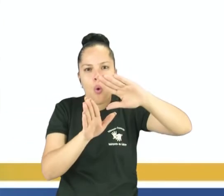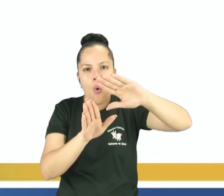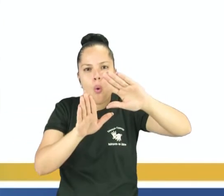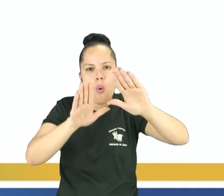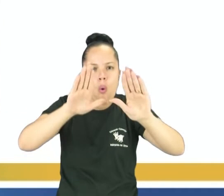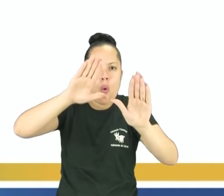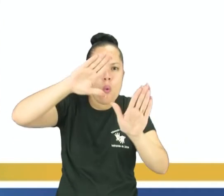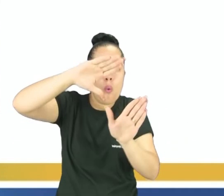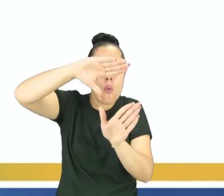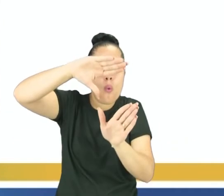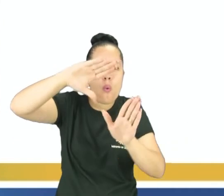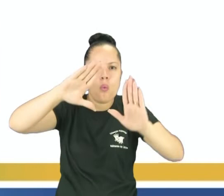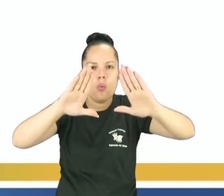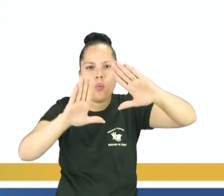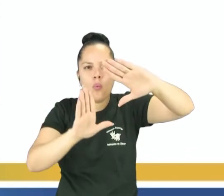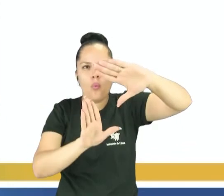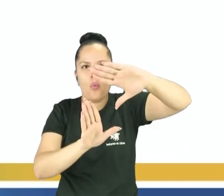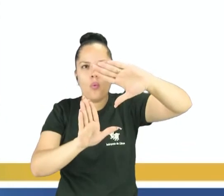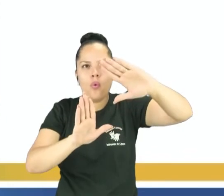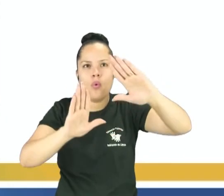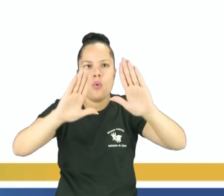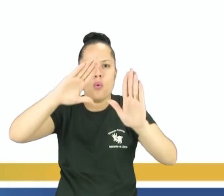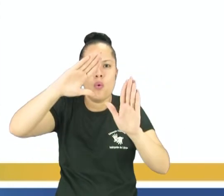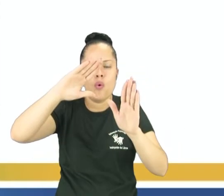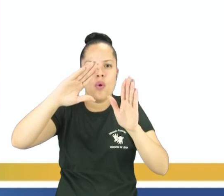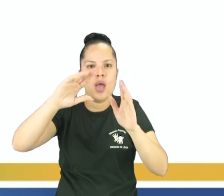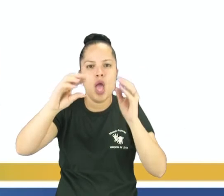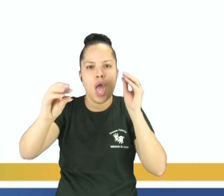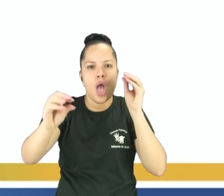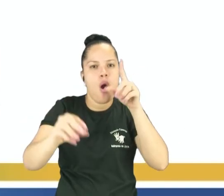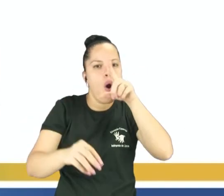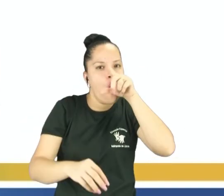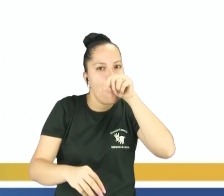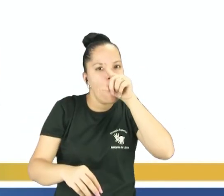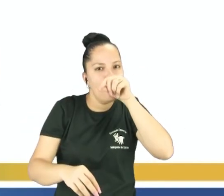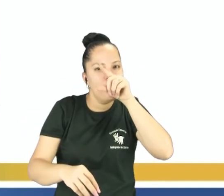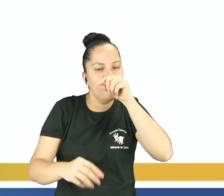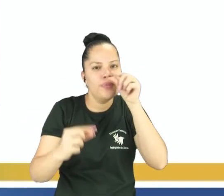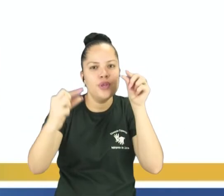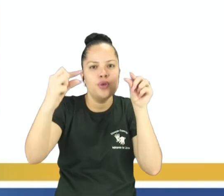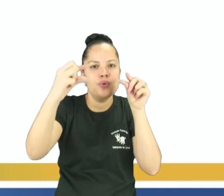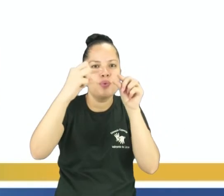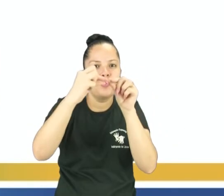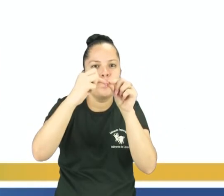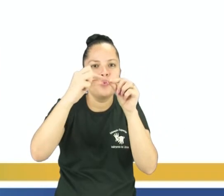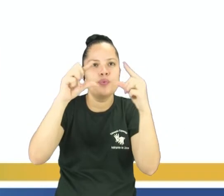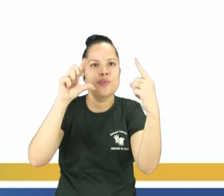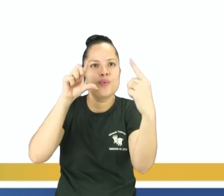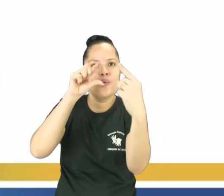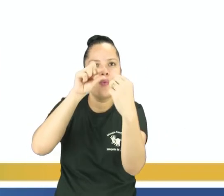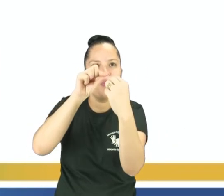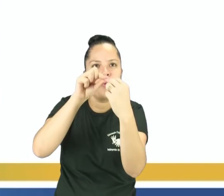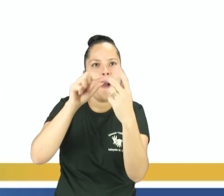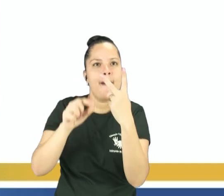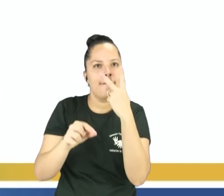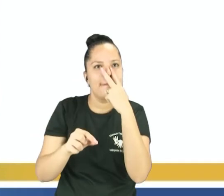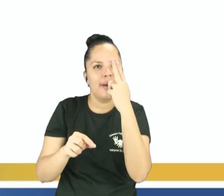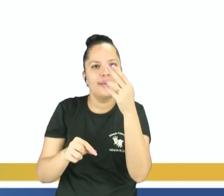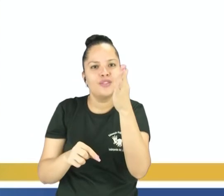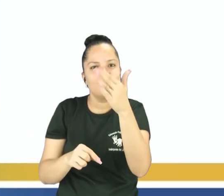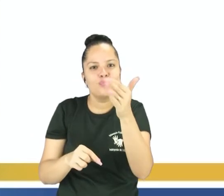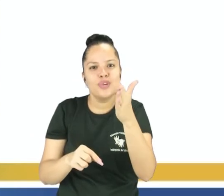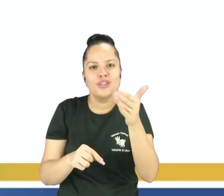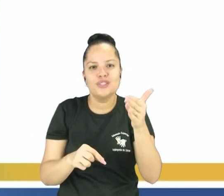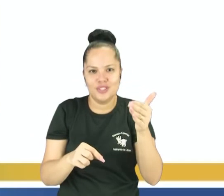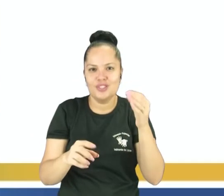rodando em torno desse pontinho aqui de encontro, né, dos seus bicos. Então, esse primeiro peixinho aqui, por exemplo, quando eu rodo ele um pouquinho, eu